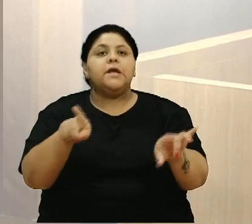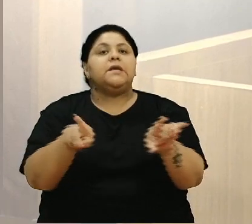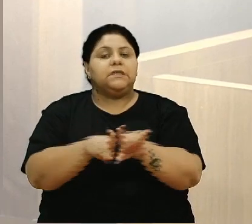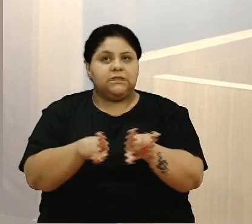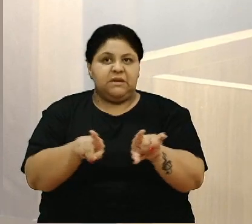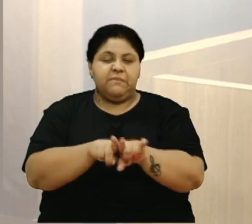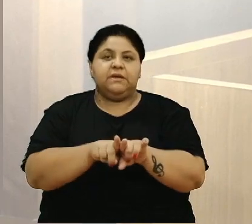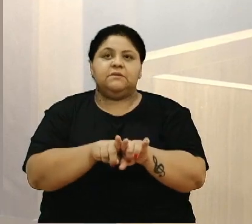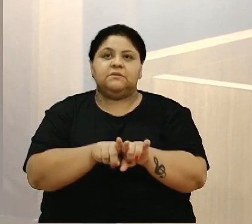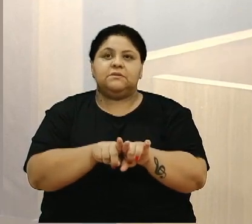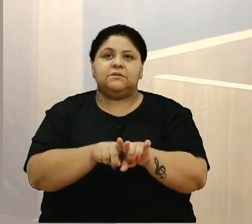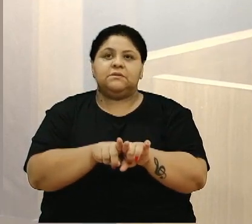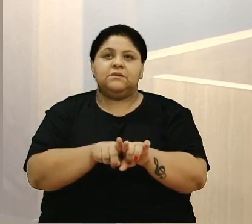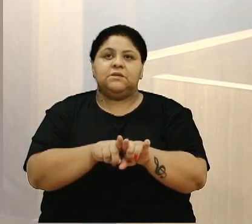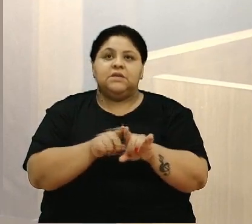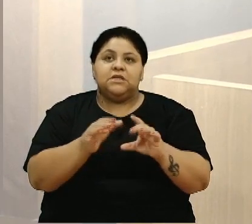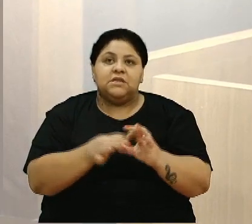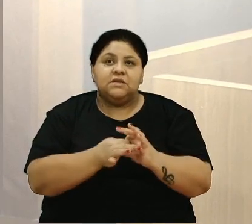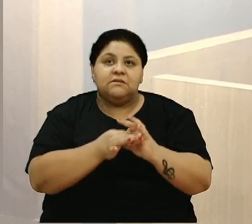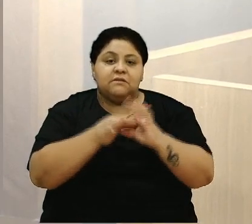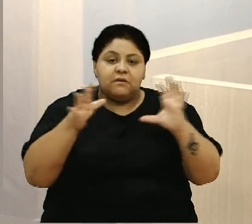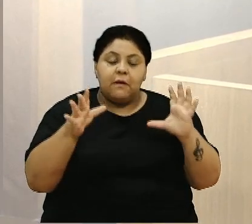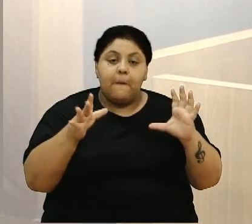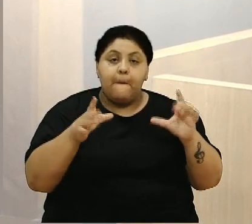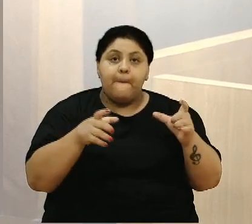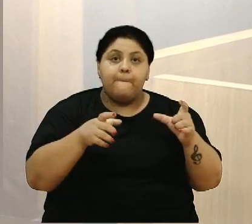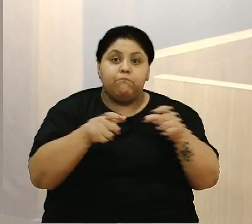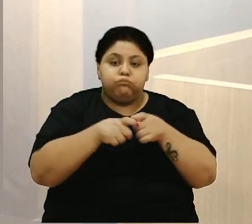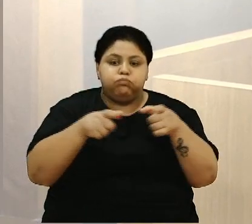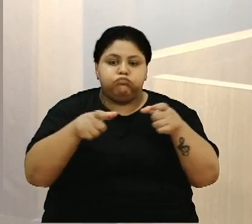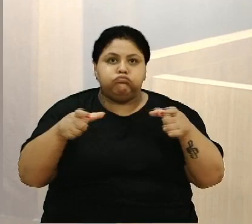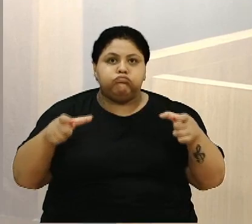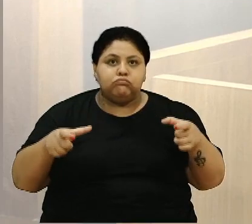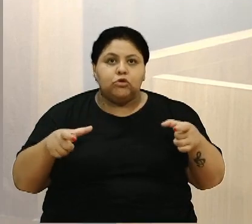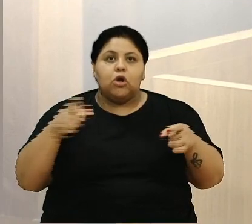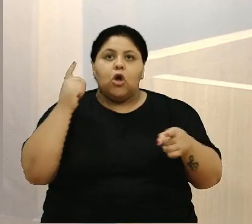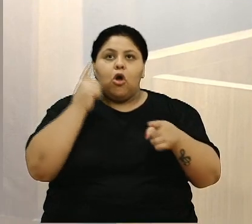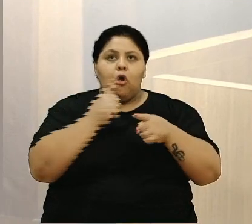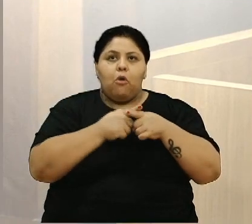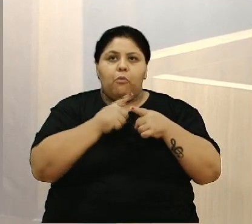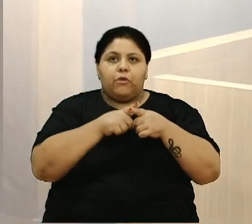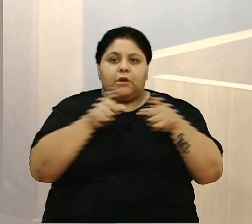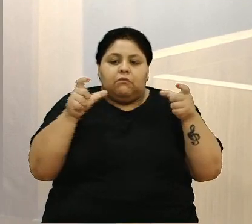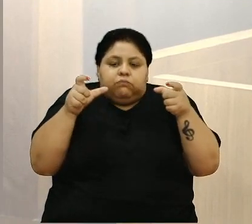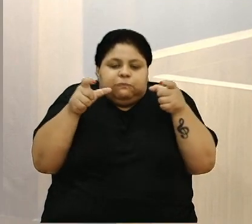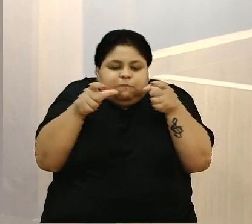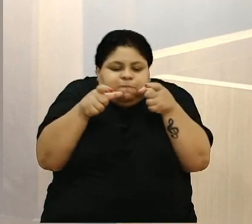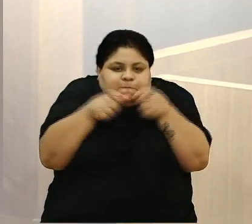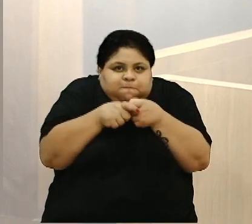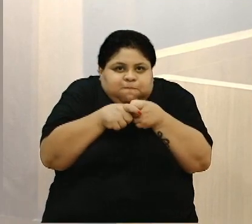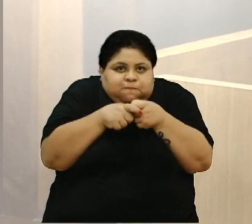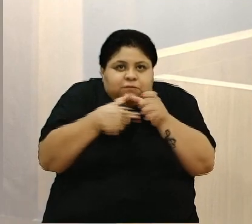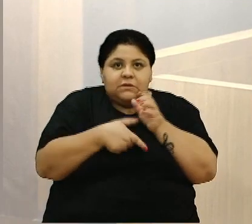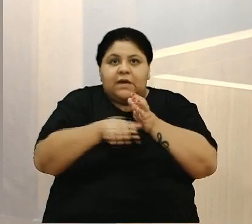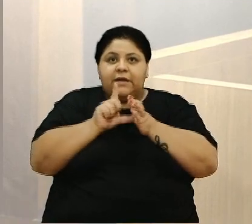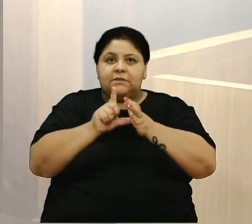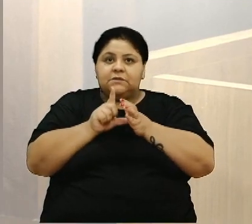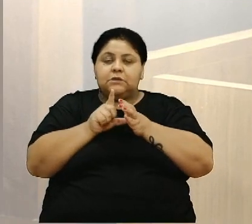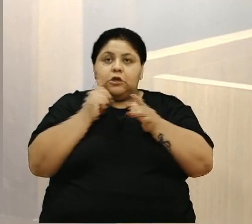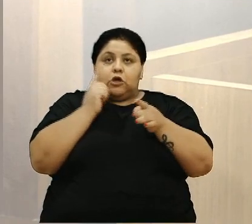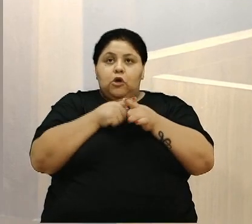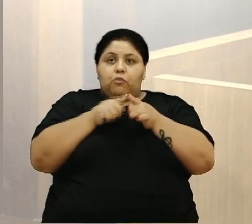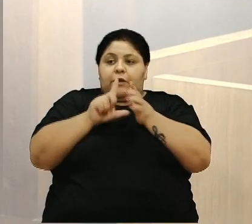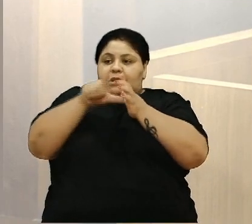já foi aberta com um fluxo muito grande, porque ela estava tanto represada naquela nossa região, que quando foi aberta